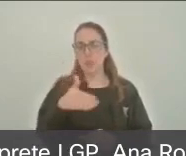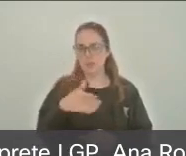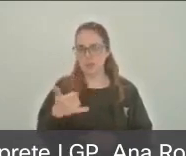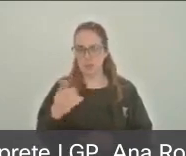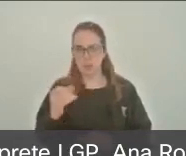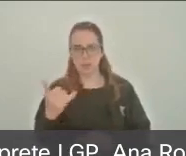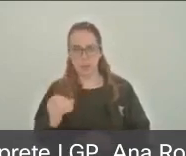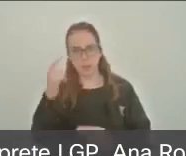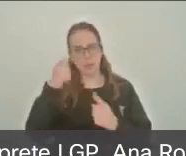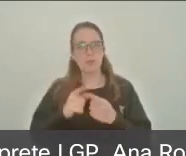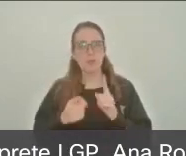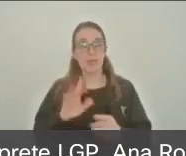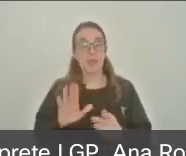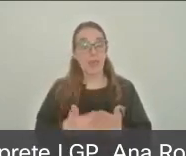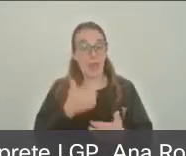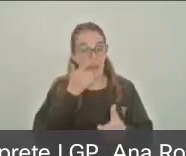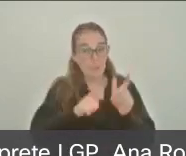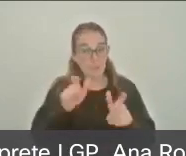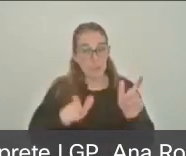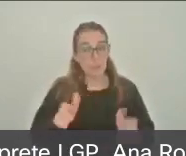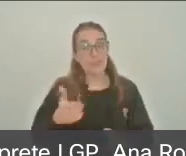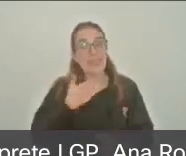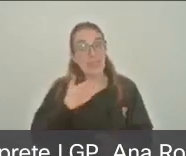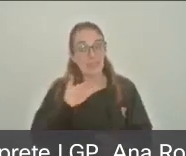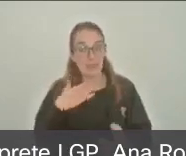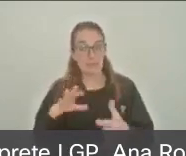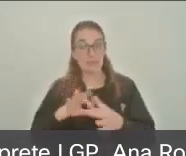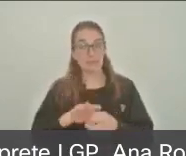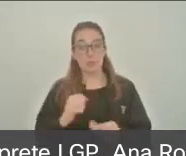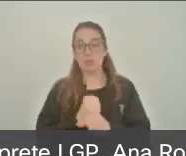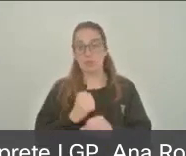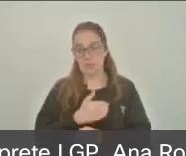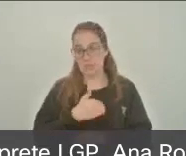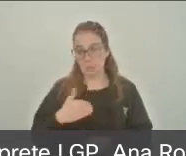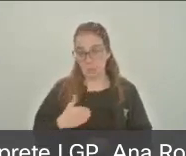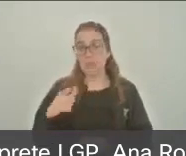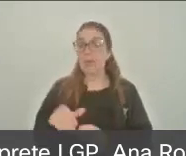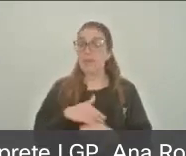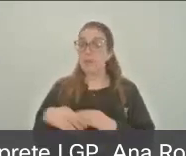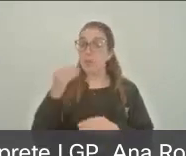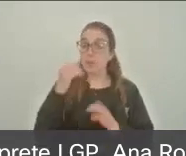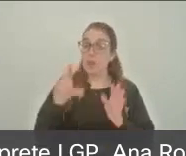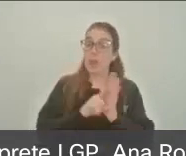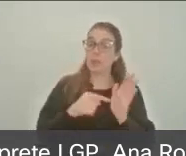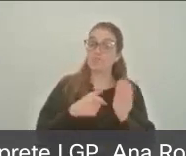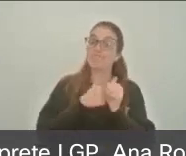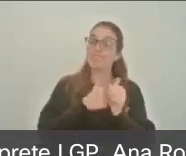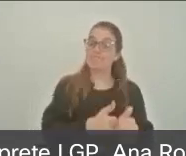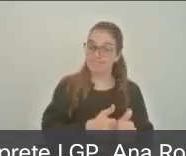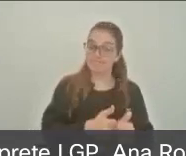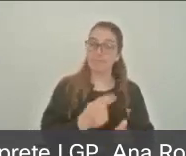cuidados de saúde a garantirem o direito ao acompanhamento, apesar de todos os constrangimentos, e a fazê-lo nos termos preconizados pela DGS